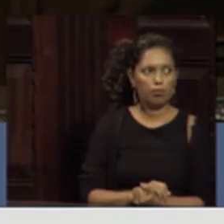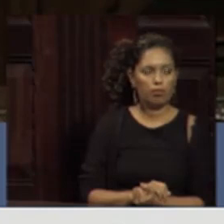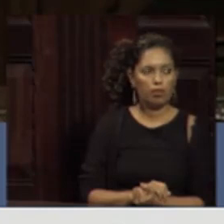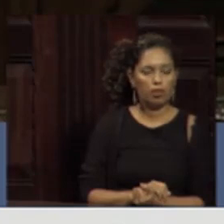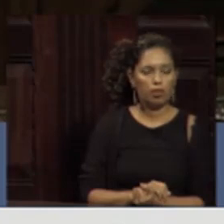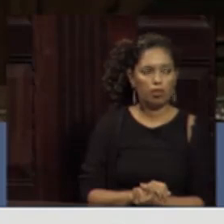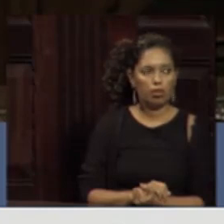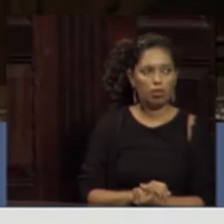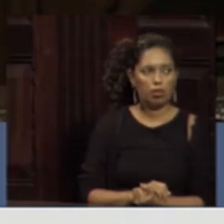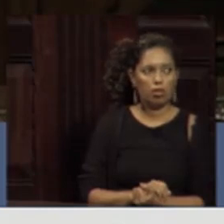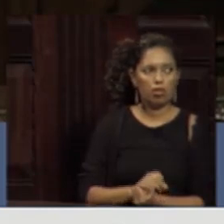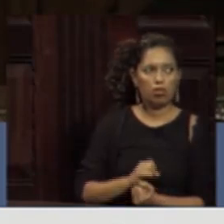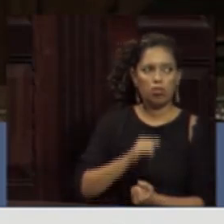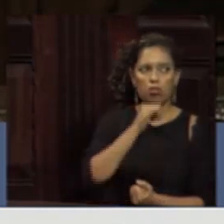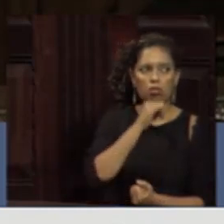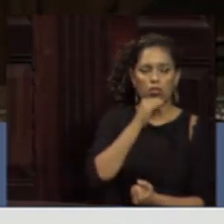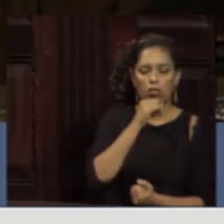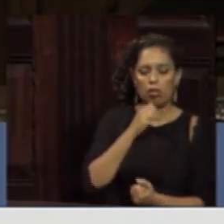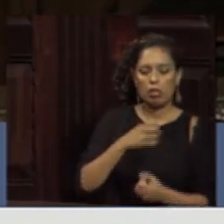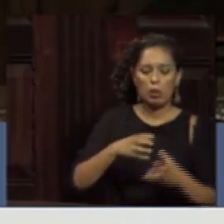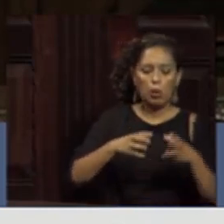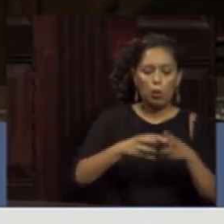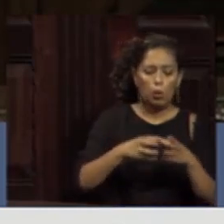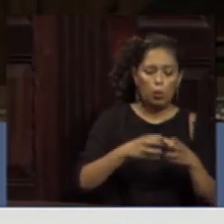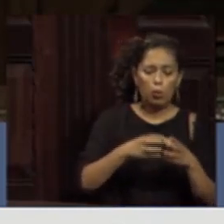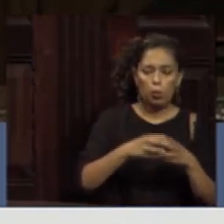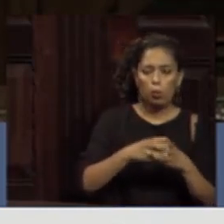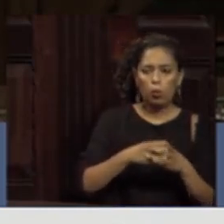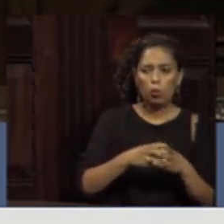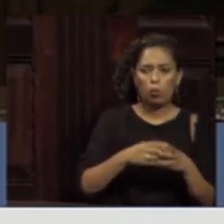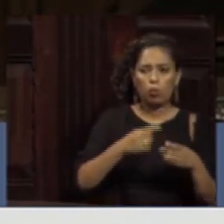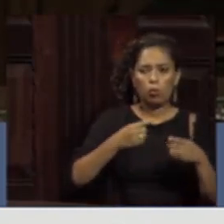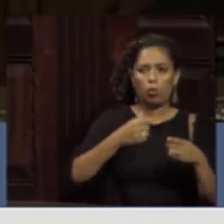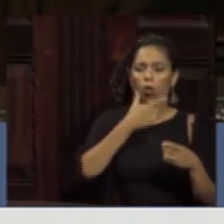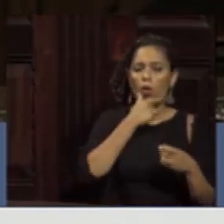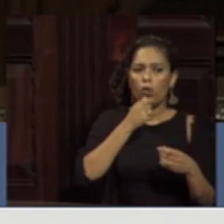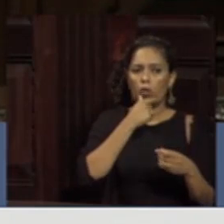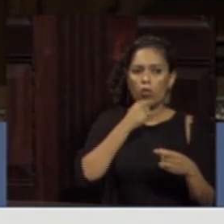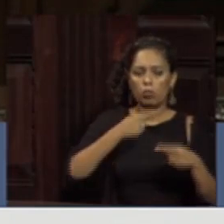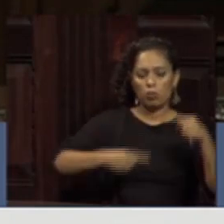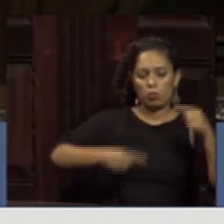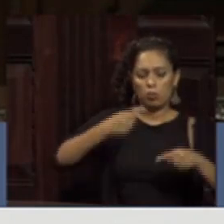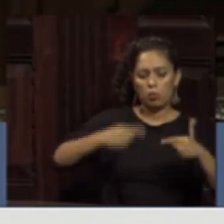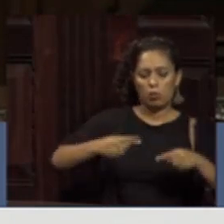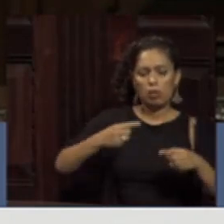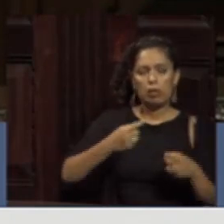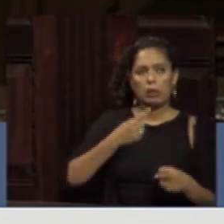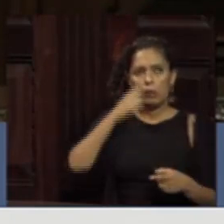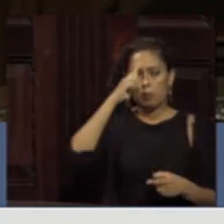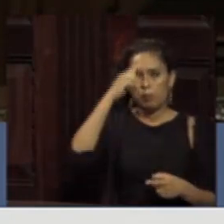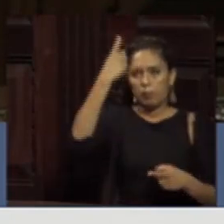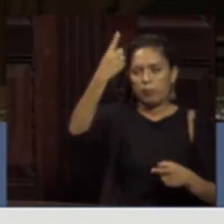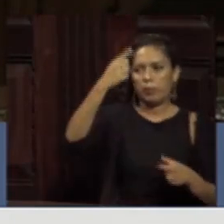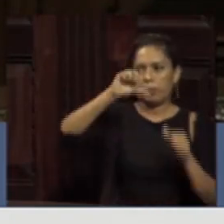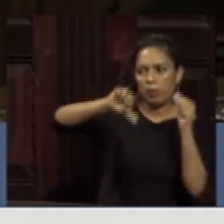presidente, iria para o PP, mas só se ele passasse o dono do PP.